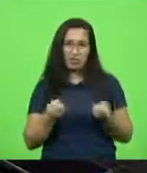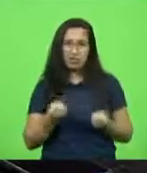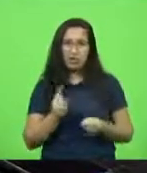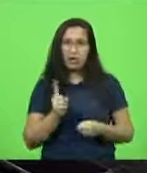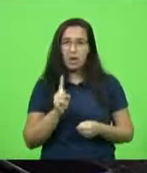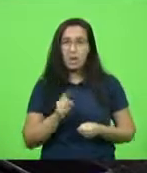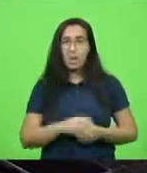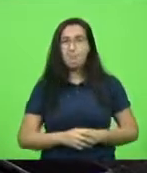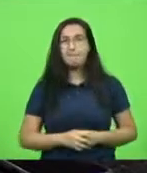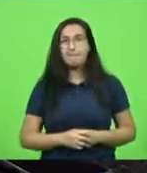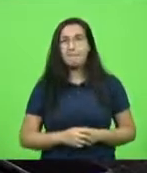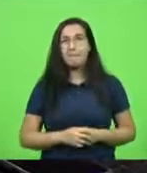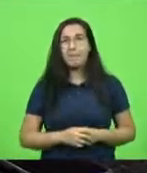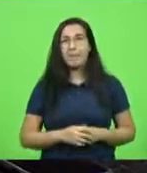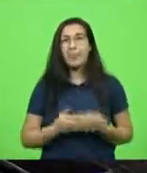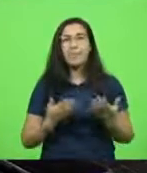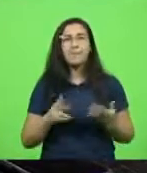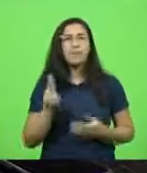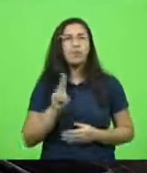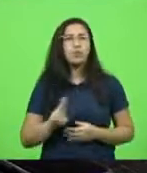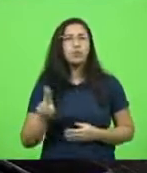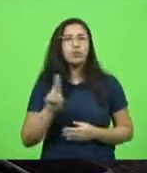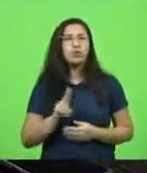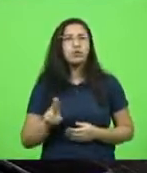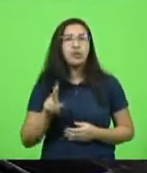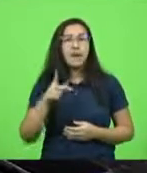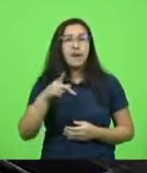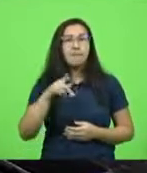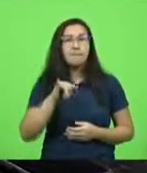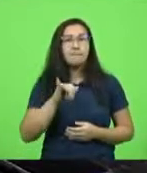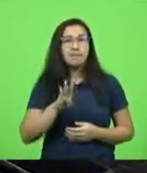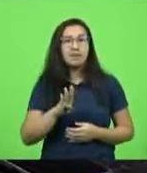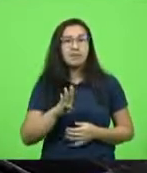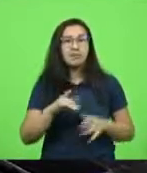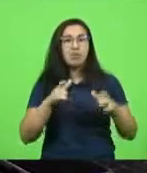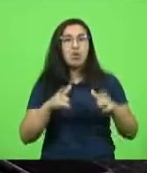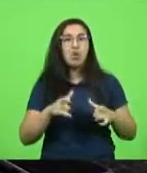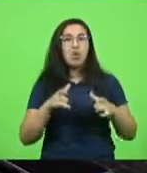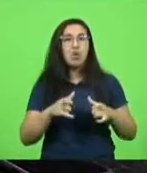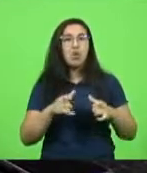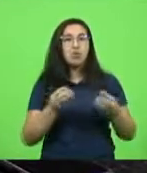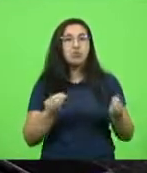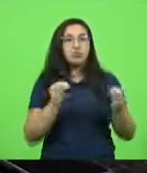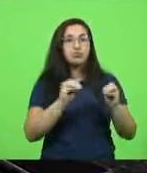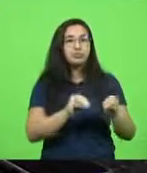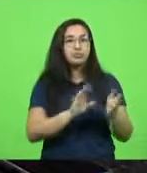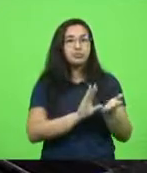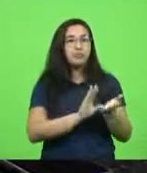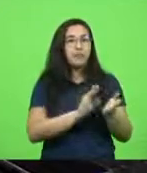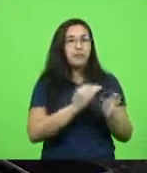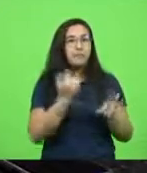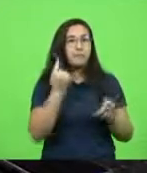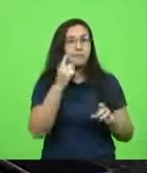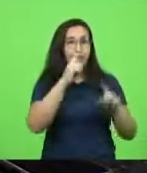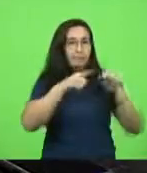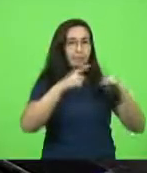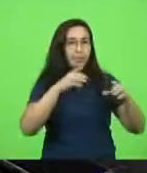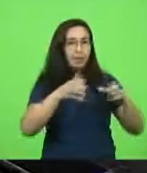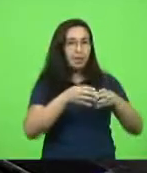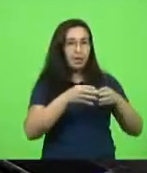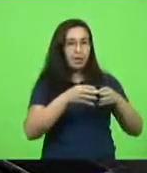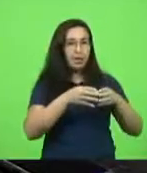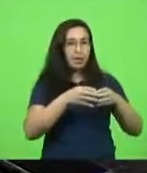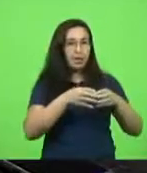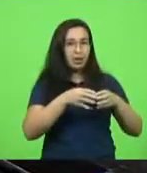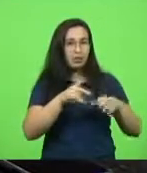quer utilizar o PIB como indicativo para onde que vai polícia pior ainda porque se for utilizar a senhora nós